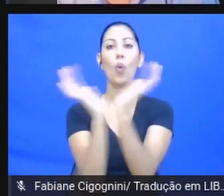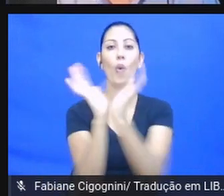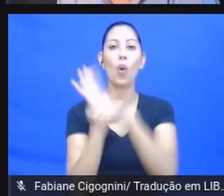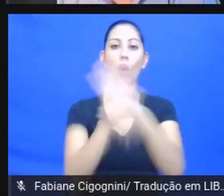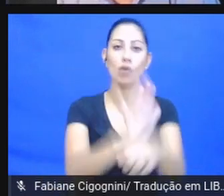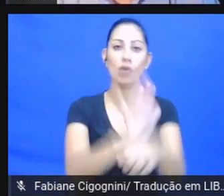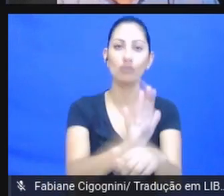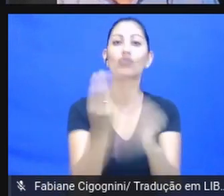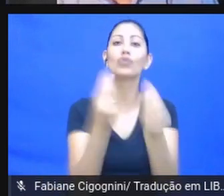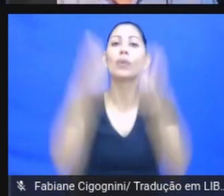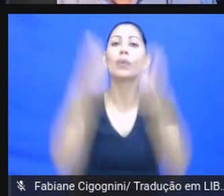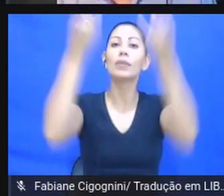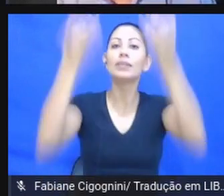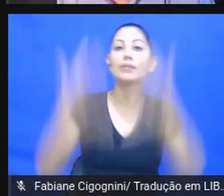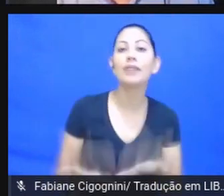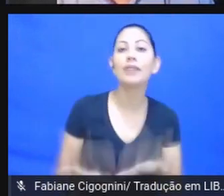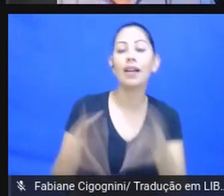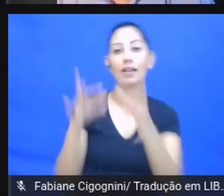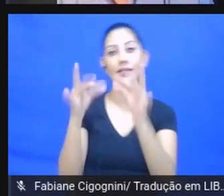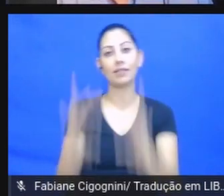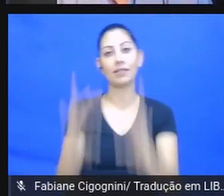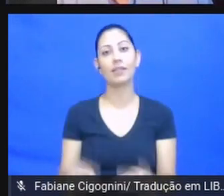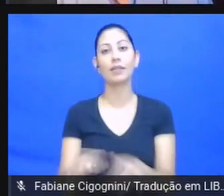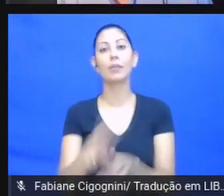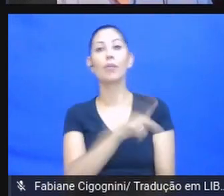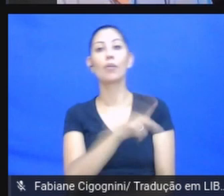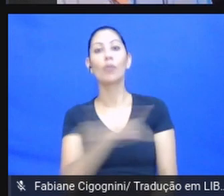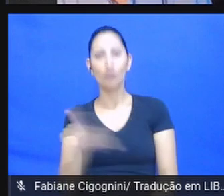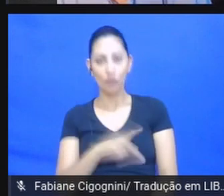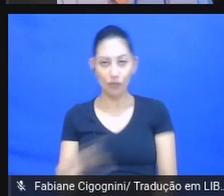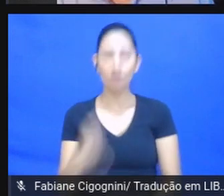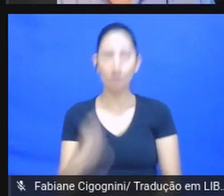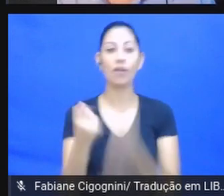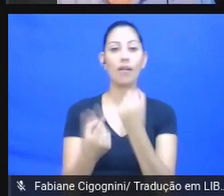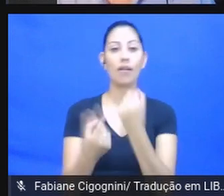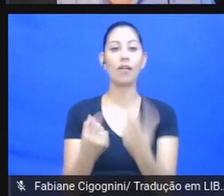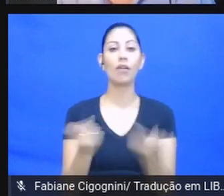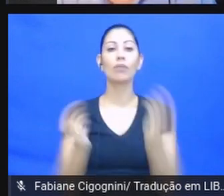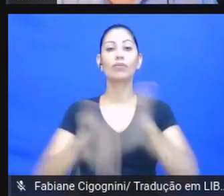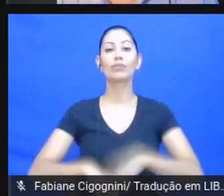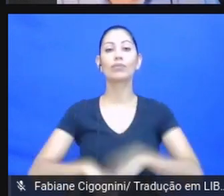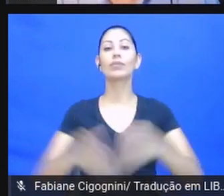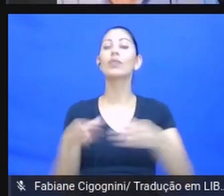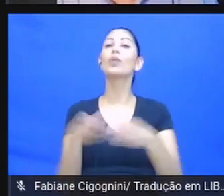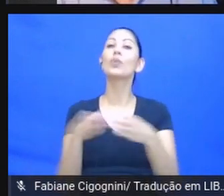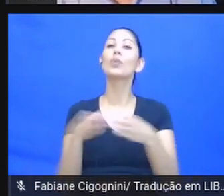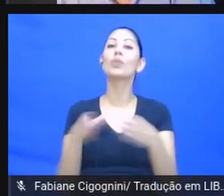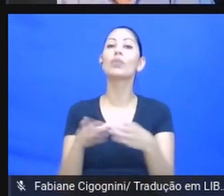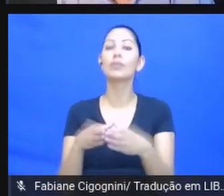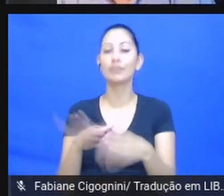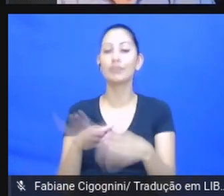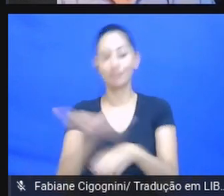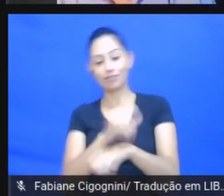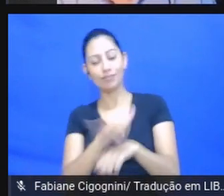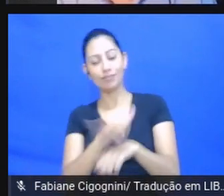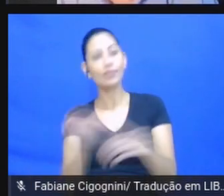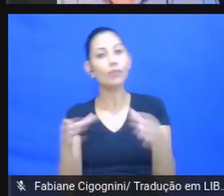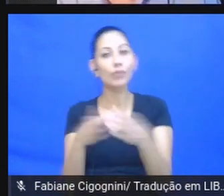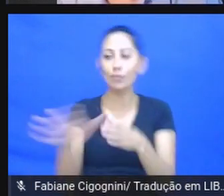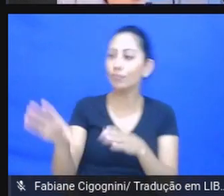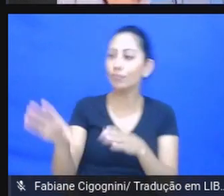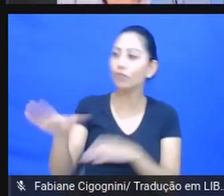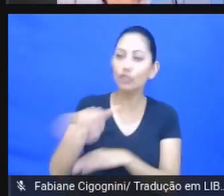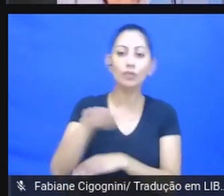nesta mediação. Tem professores que começaram a trabalhar com grupos online e pediram ajuda